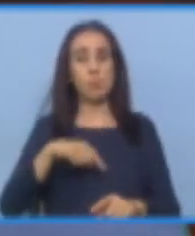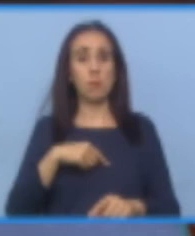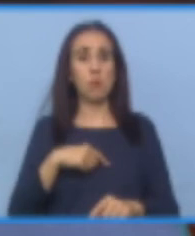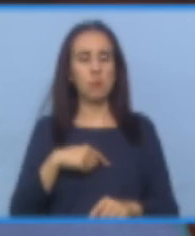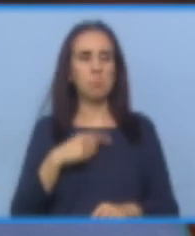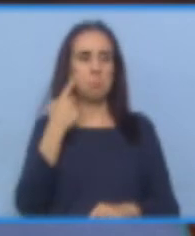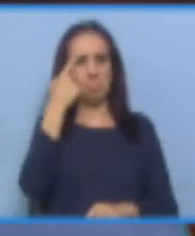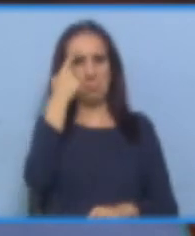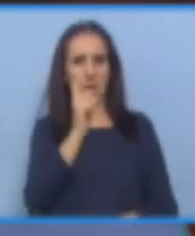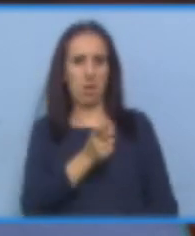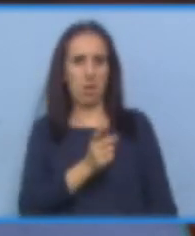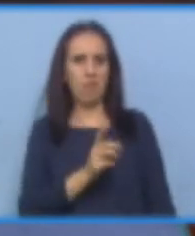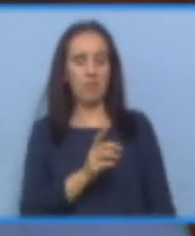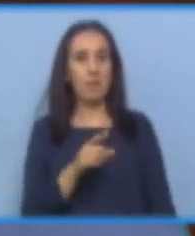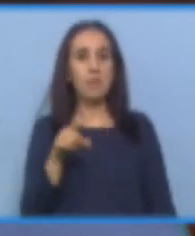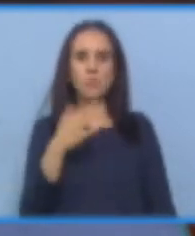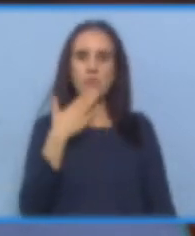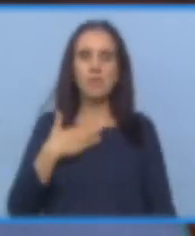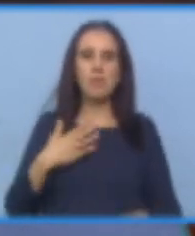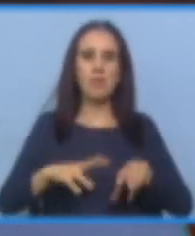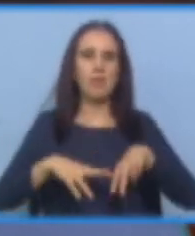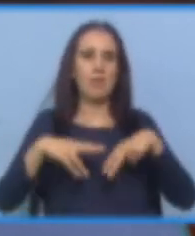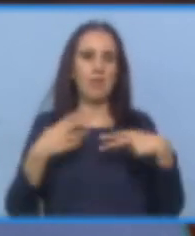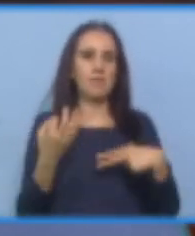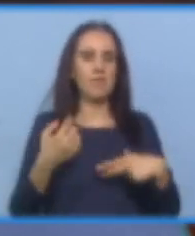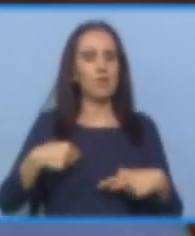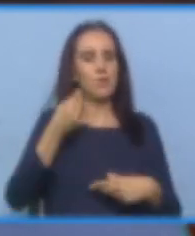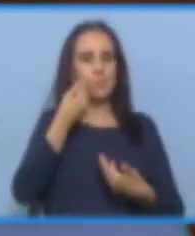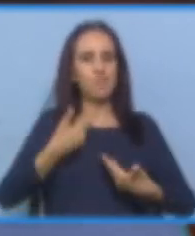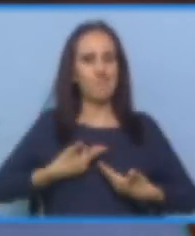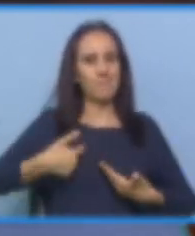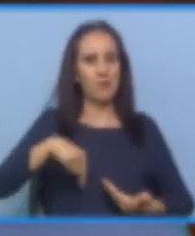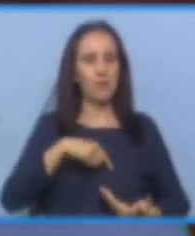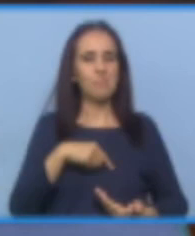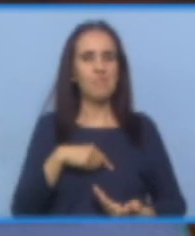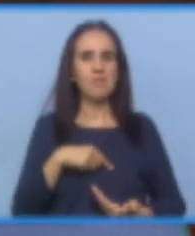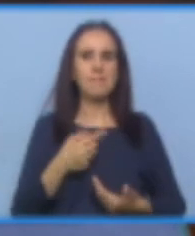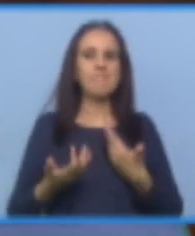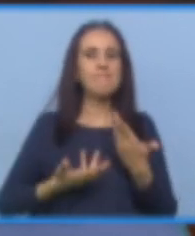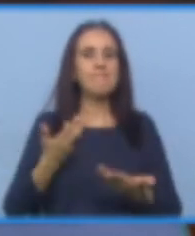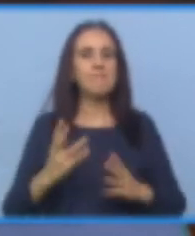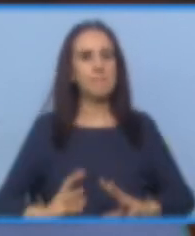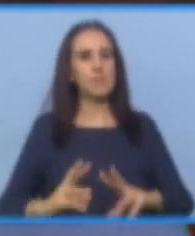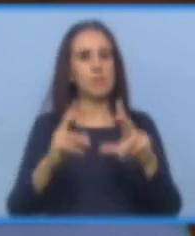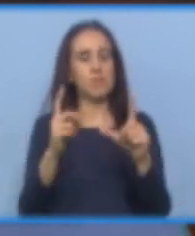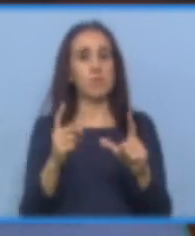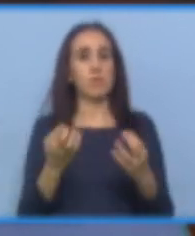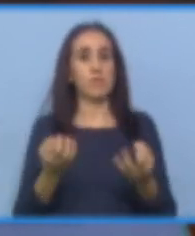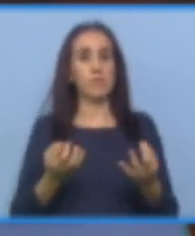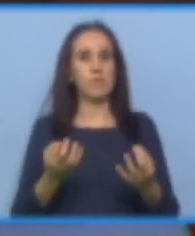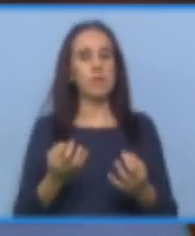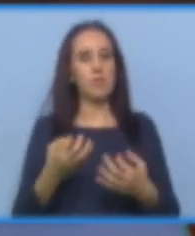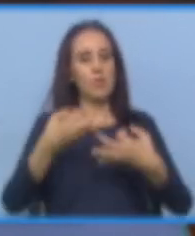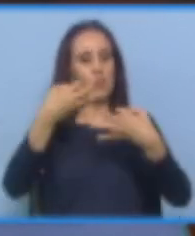era ponto assente, e isso enriquece também a nossa forma de estar, a nossa forma de fazer este crescimento. Portanto,